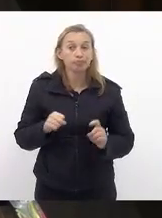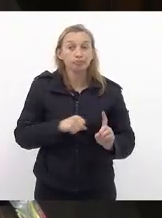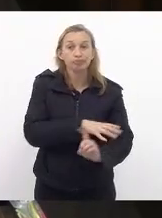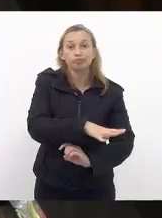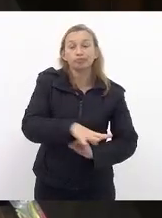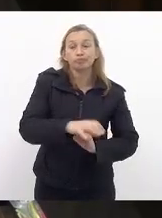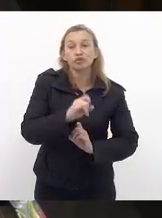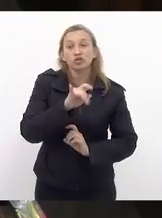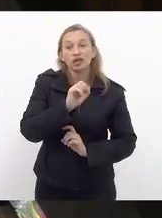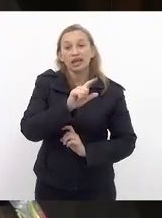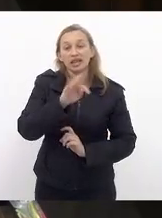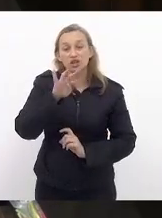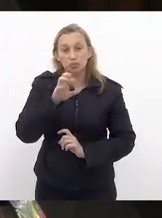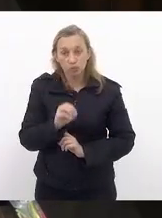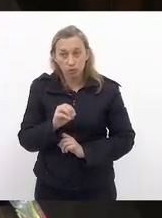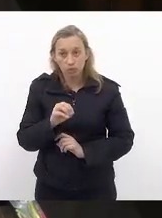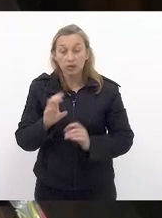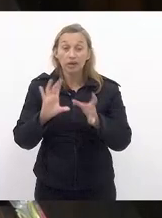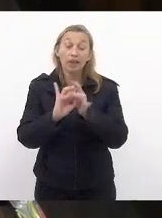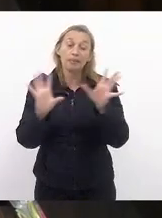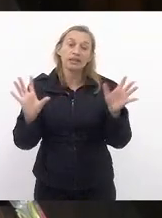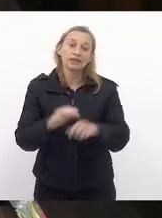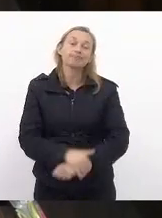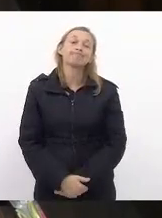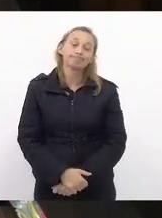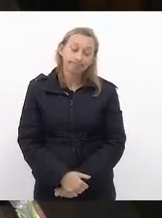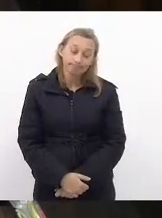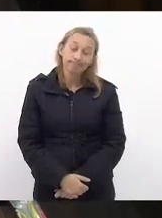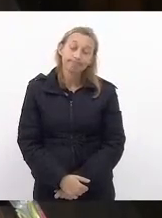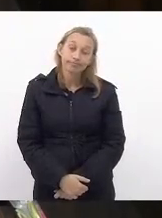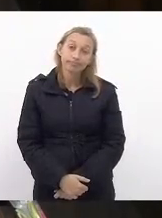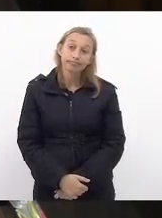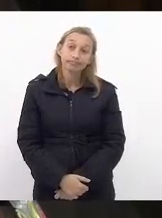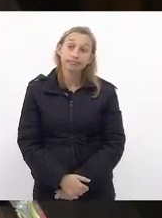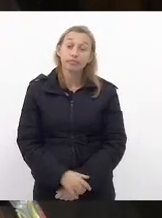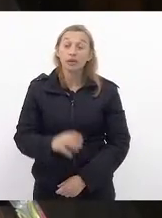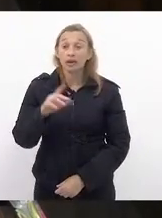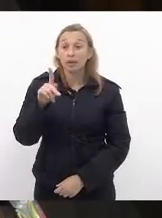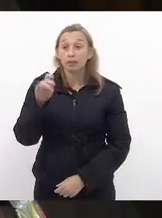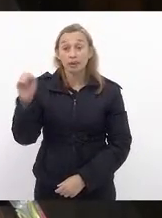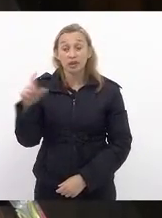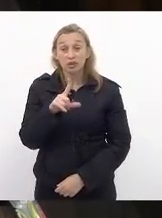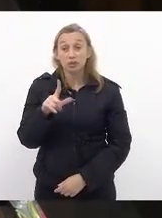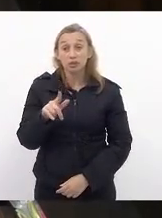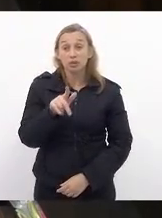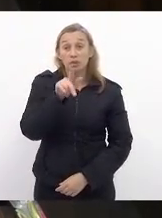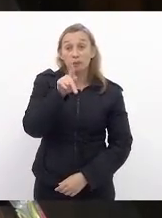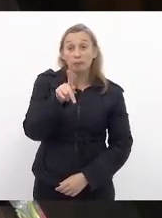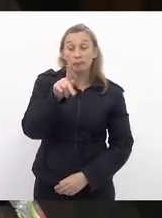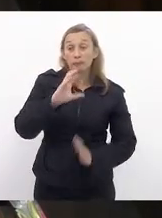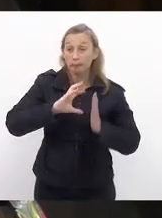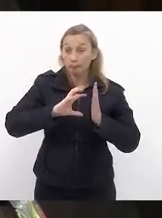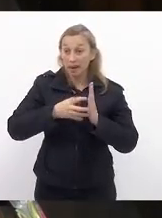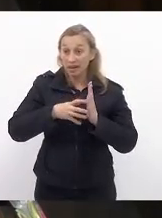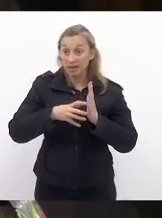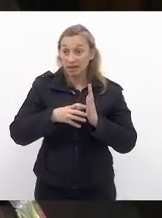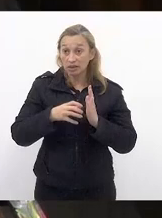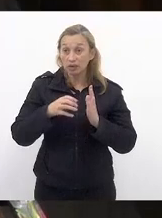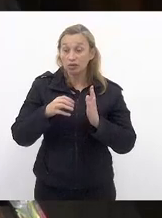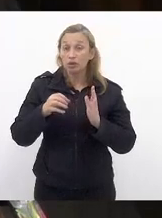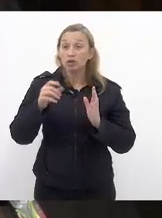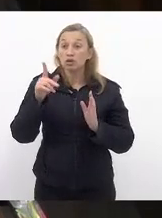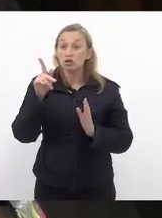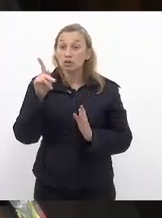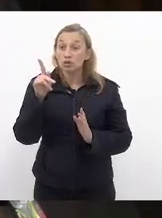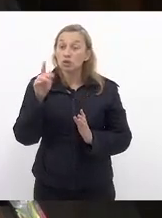Lisboa e a liberdade pessoal significa partido do socialismo